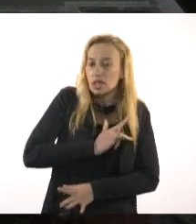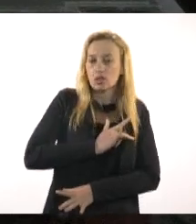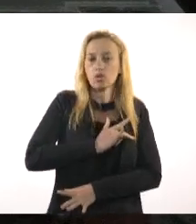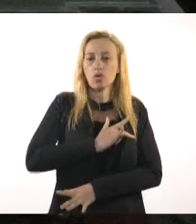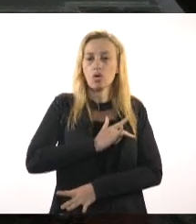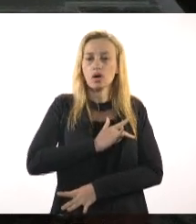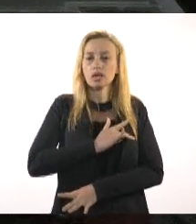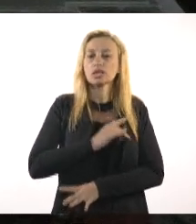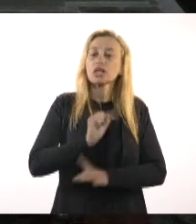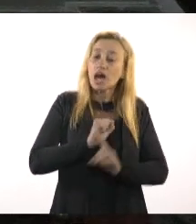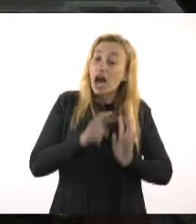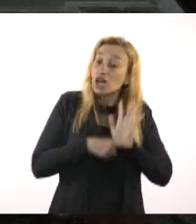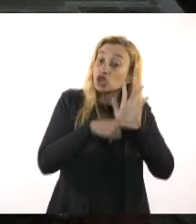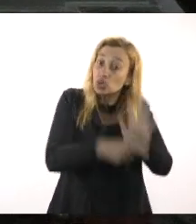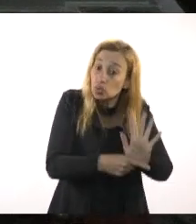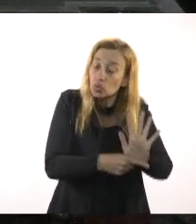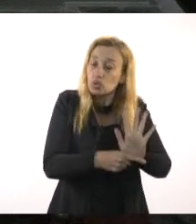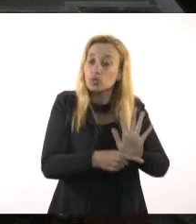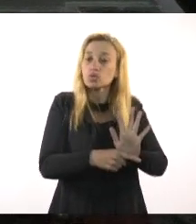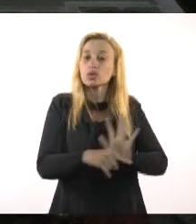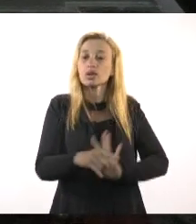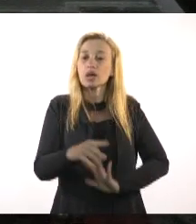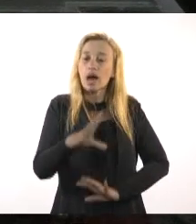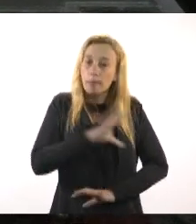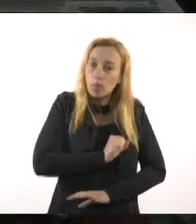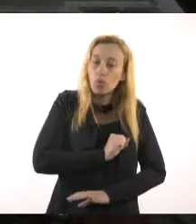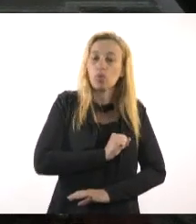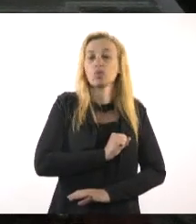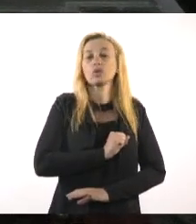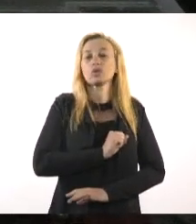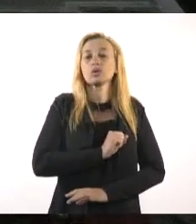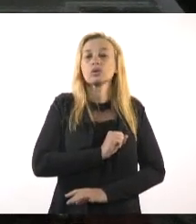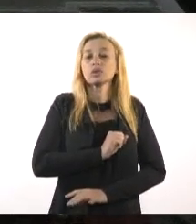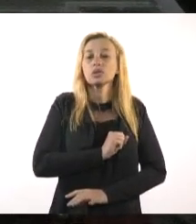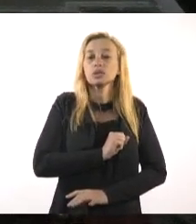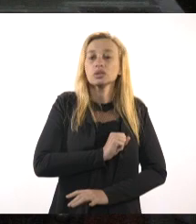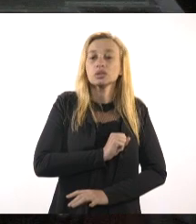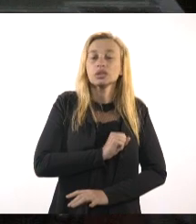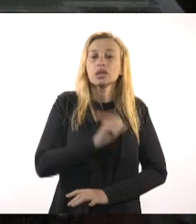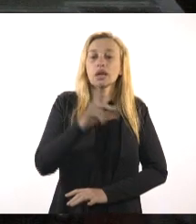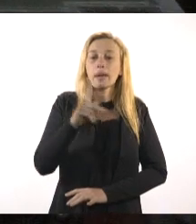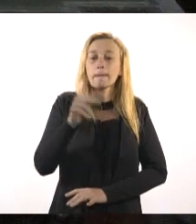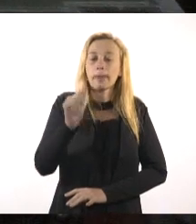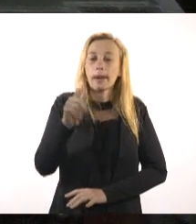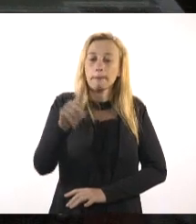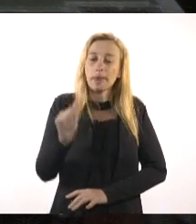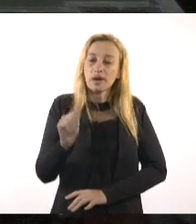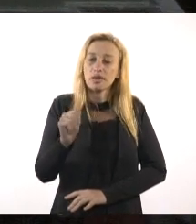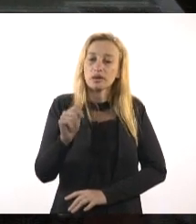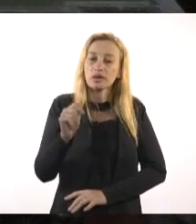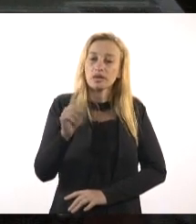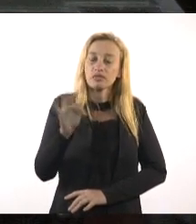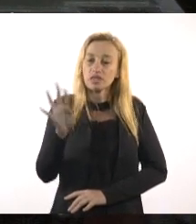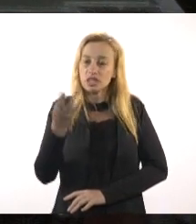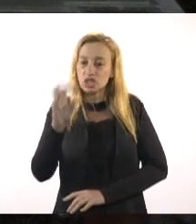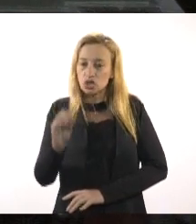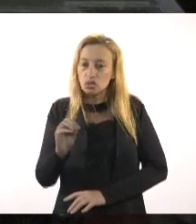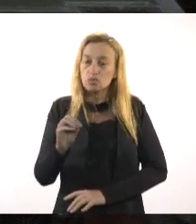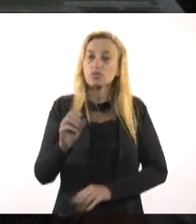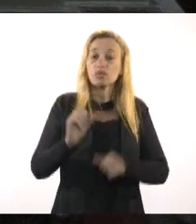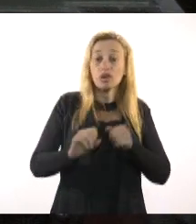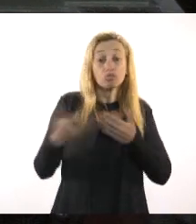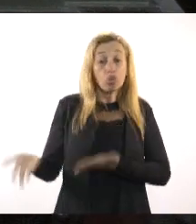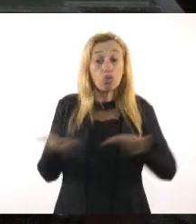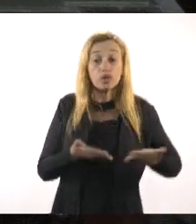sobre a solidariedade, sobre a compaixão. E Papa Francisco nos faz um convite muito importante quanto a isso também,